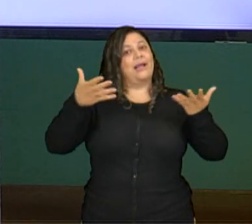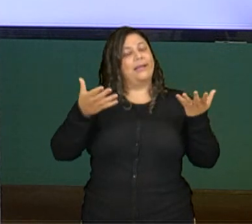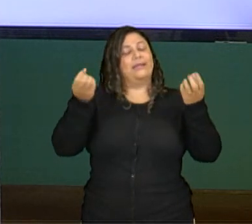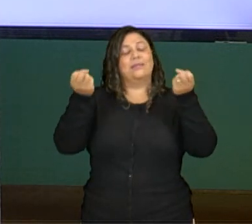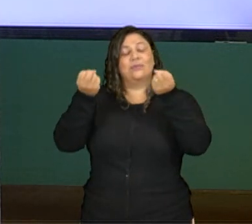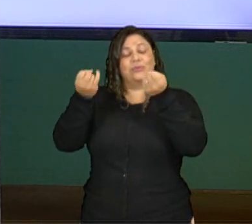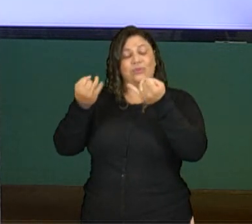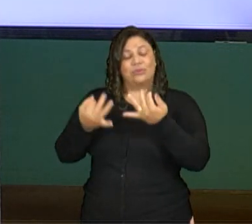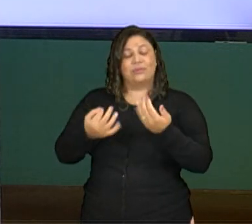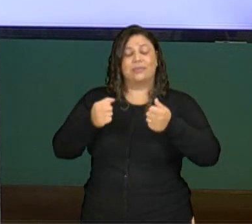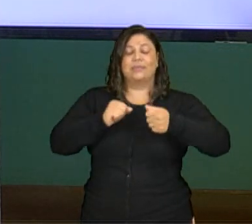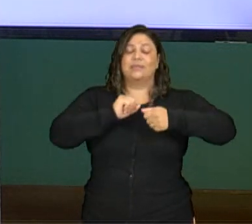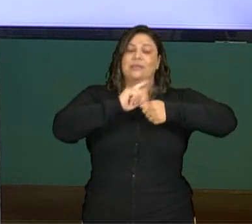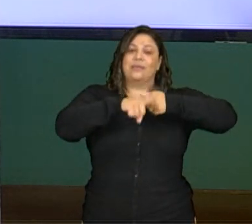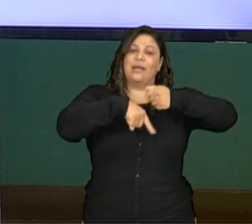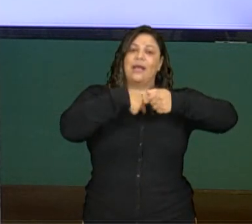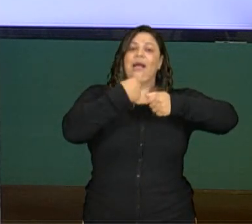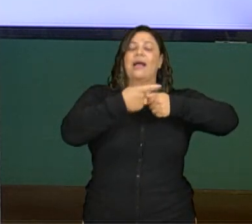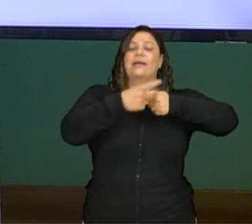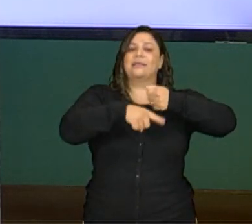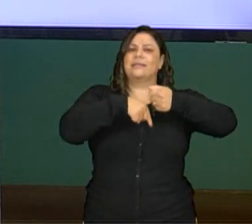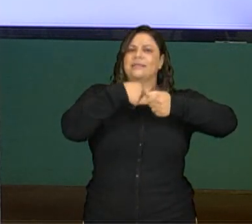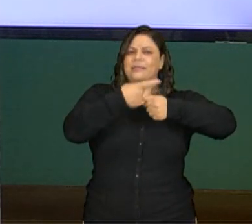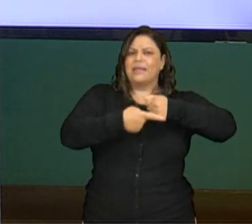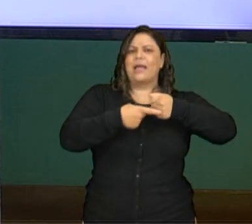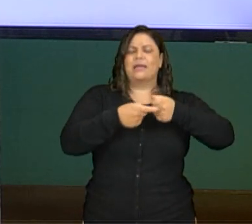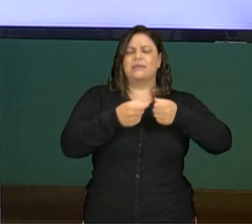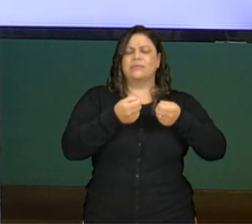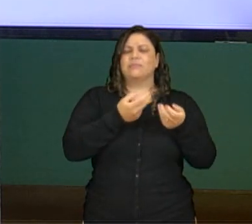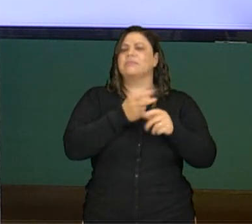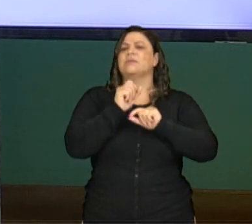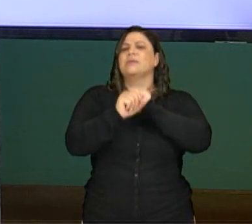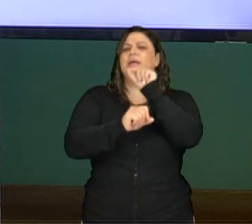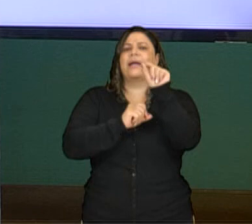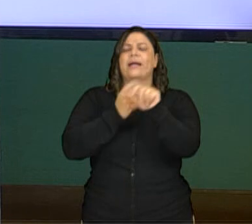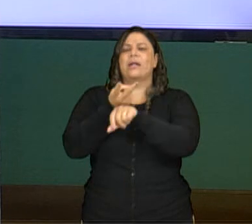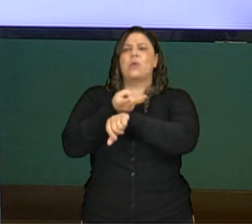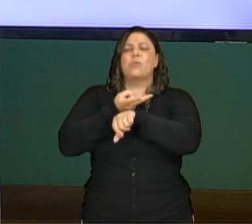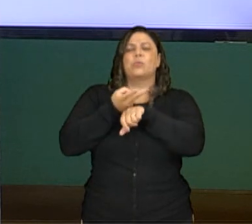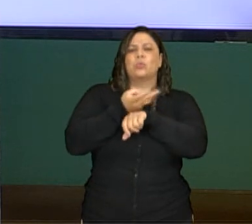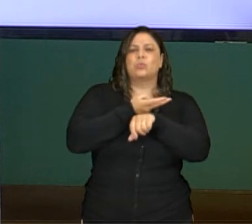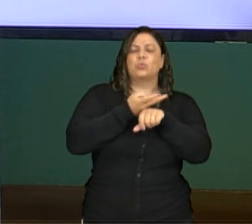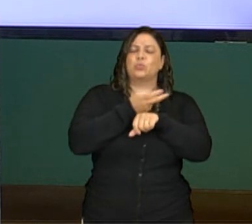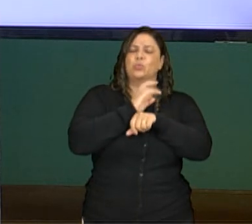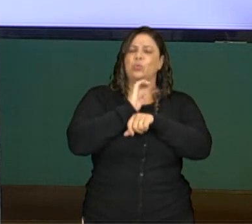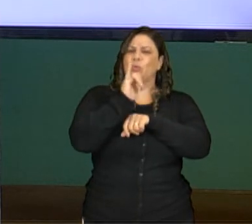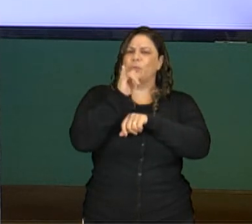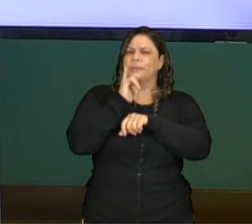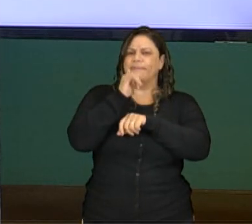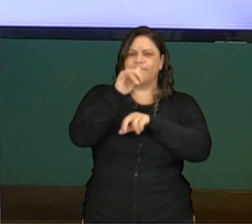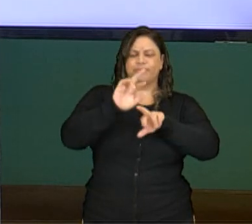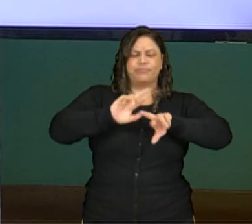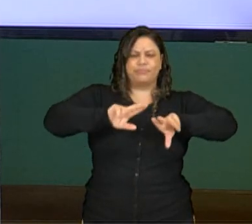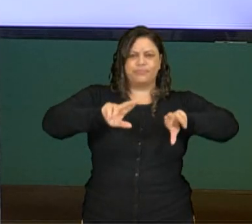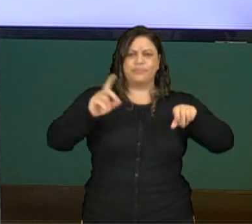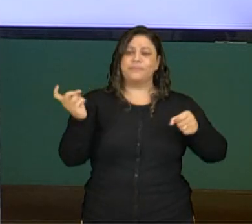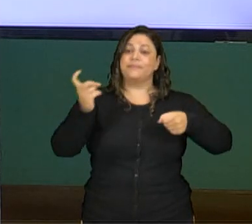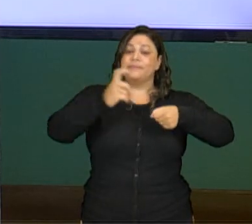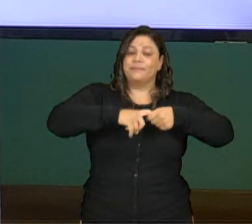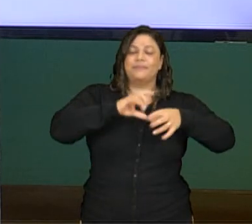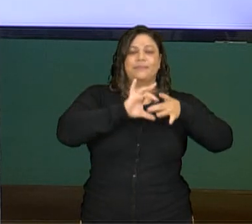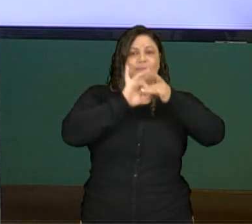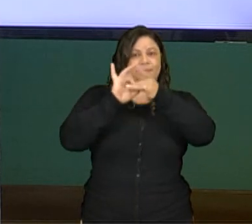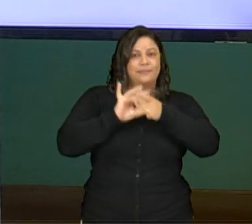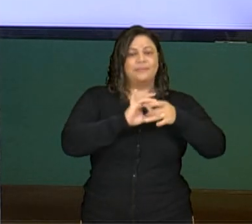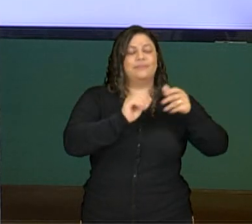os átomos eles buscam uma estabilidade energética quando efetuando ligações químicas. E